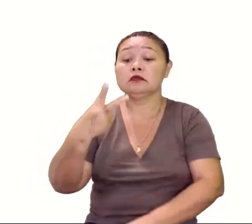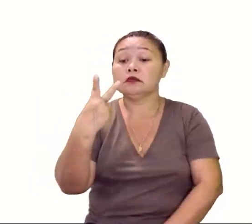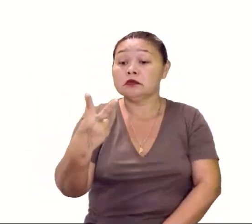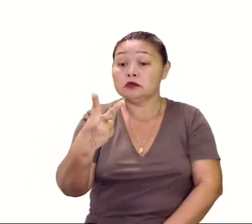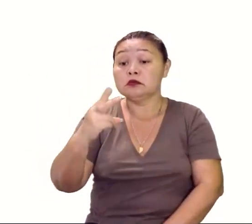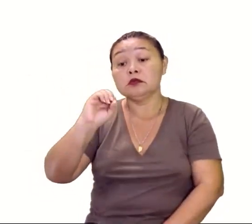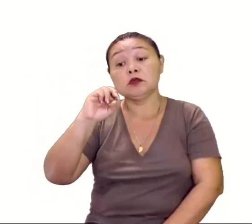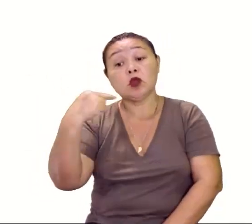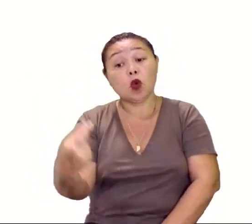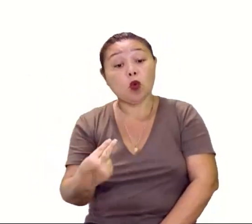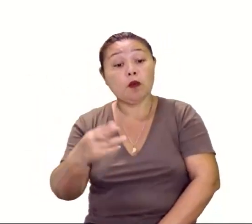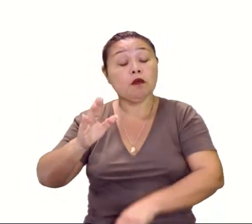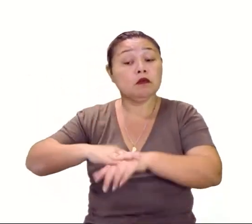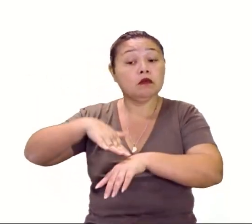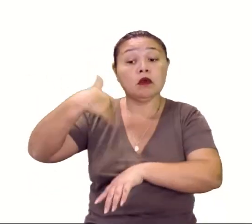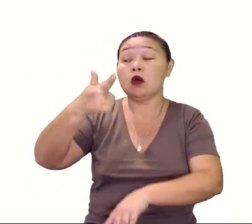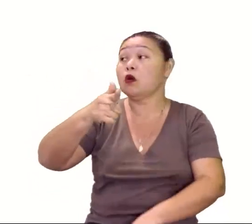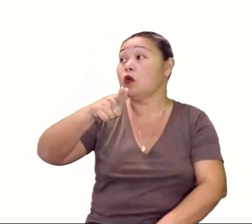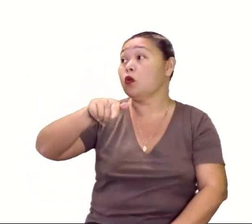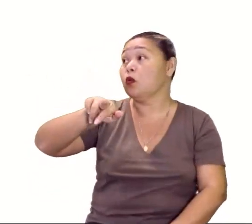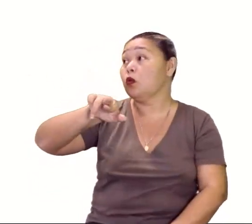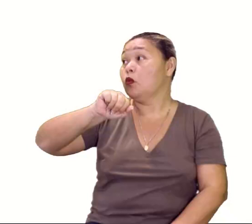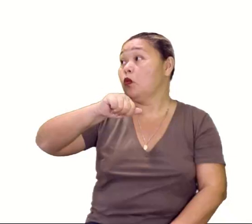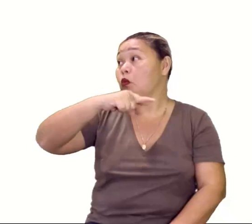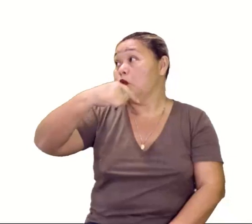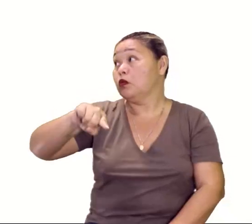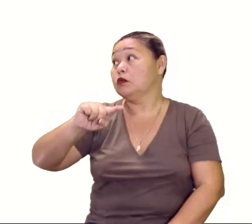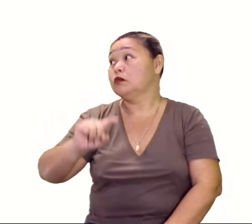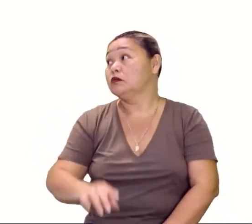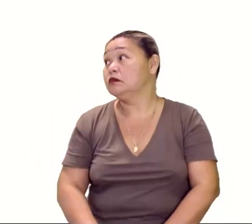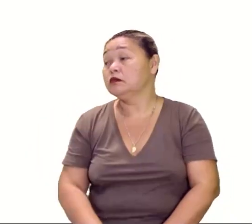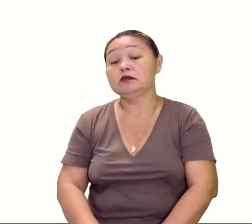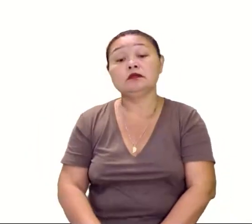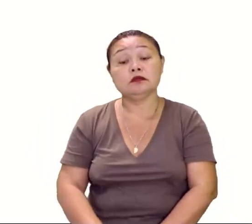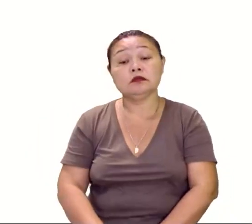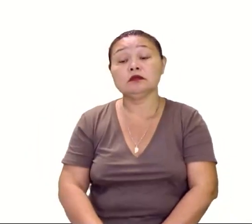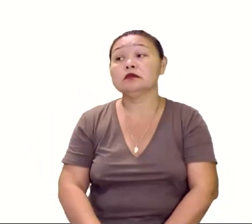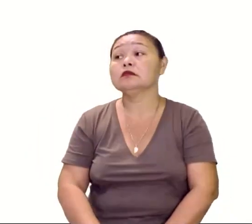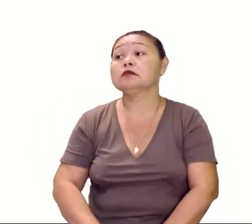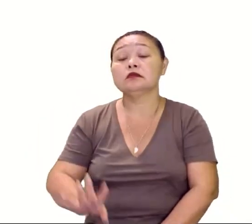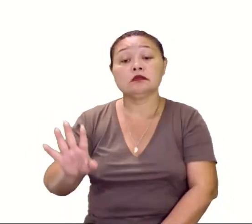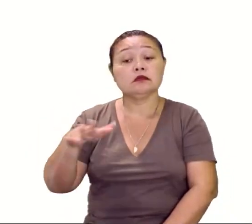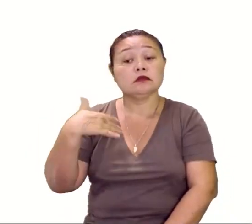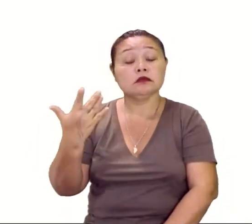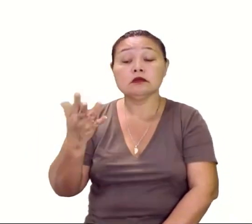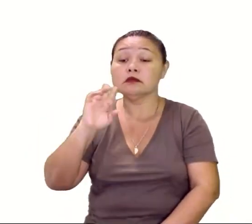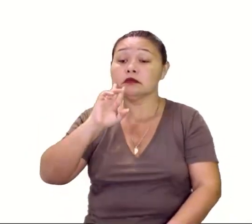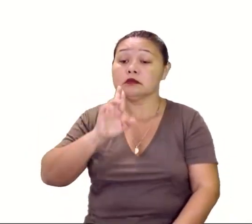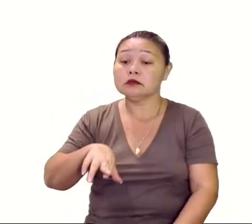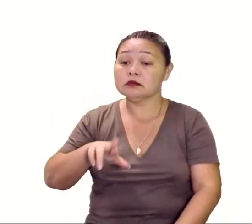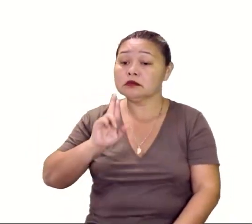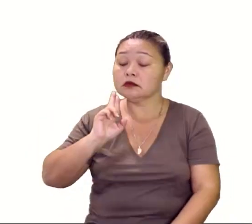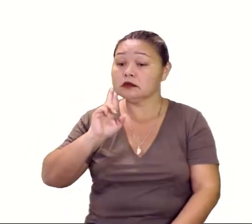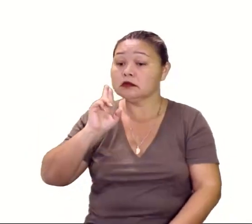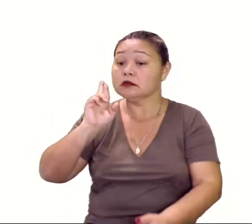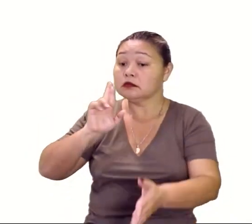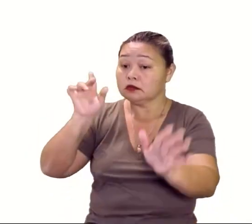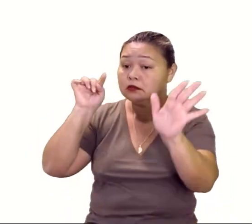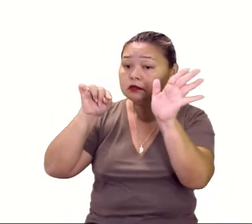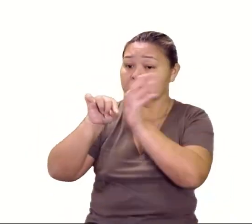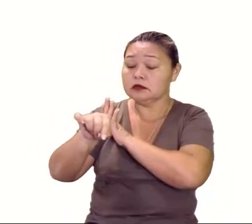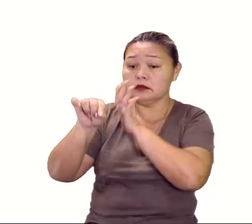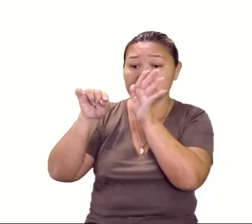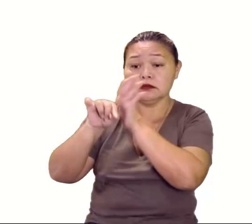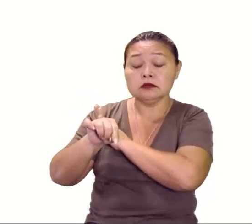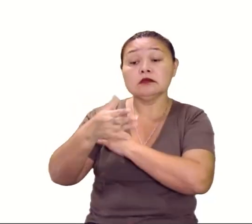cultivam 2 ou mais grãos. 2 ou mais. Então, para responder todas essas